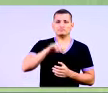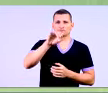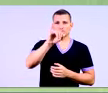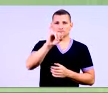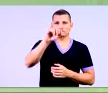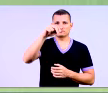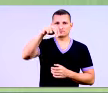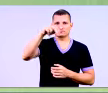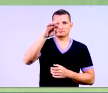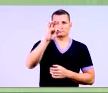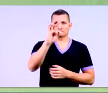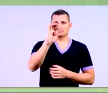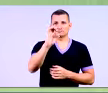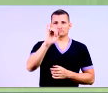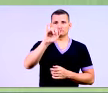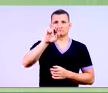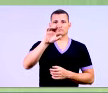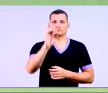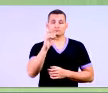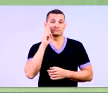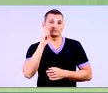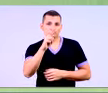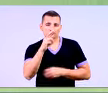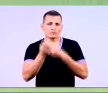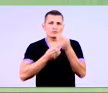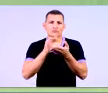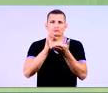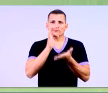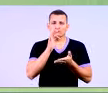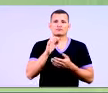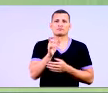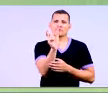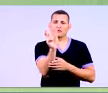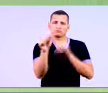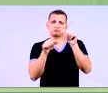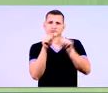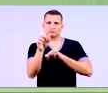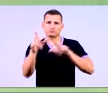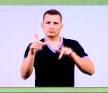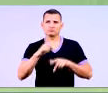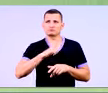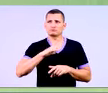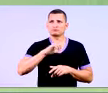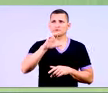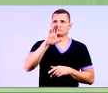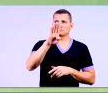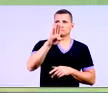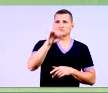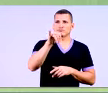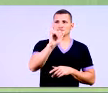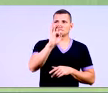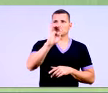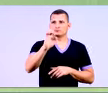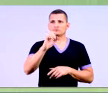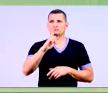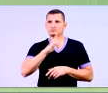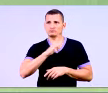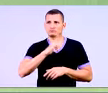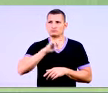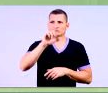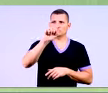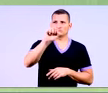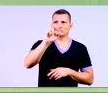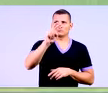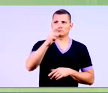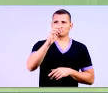olha em java como ele se comporta eu tenho byte eu tenho um short